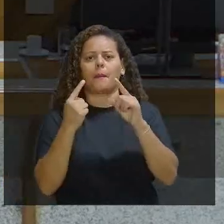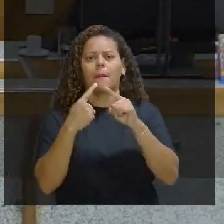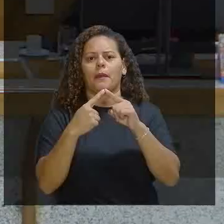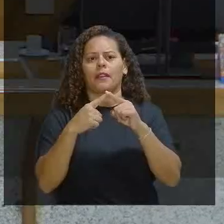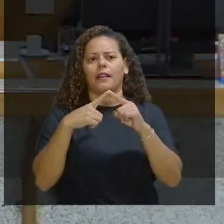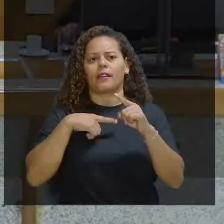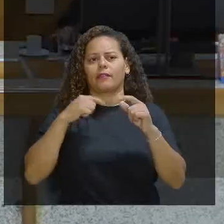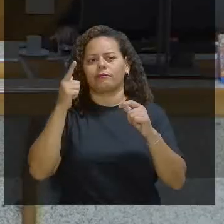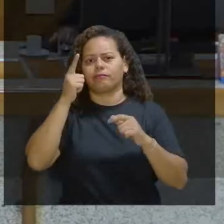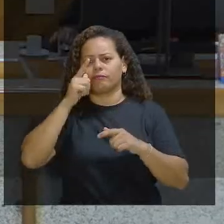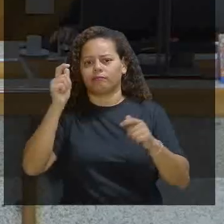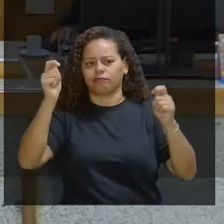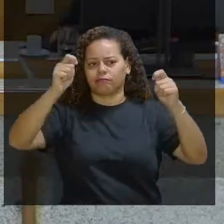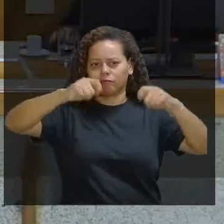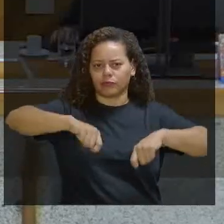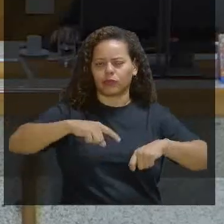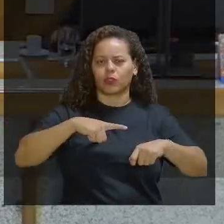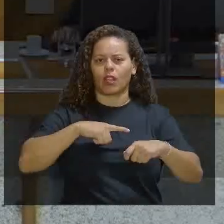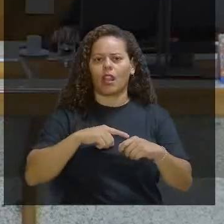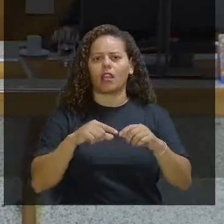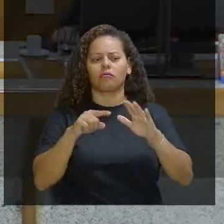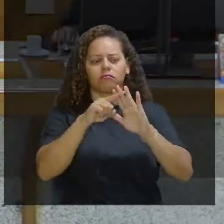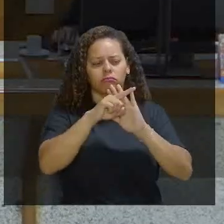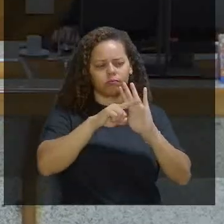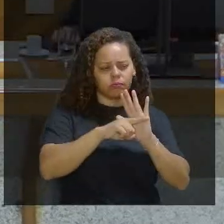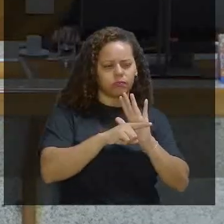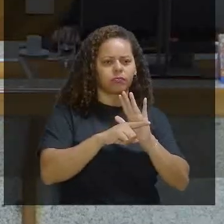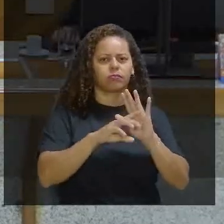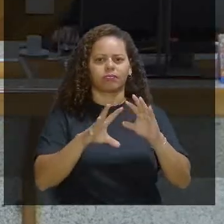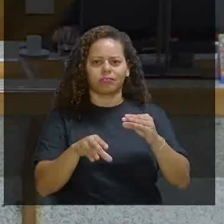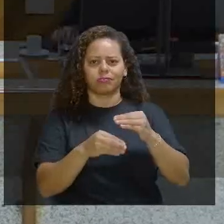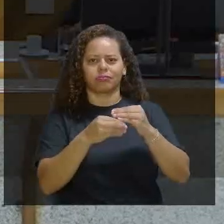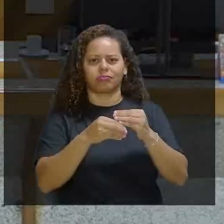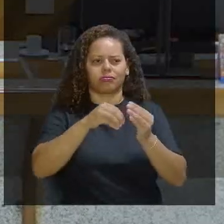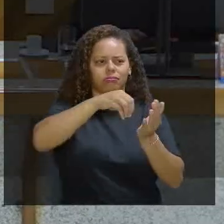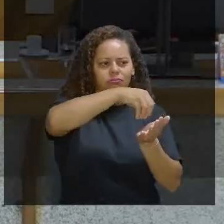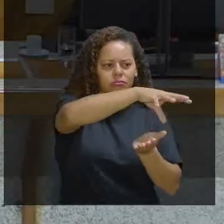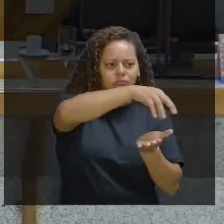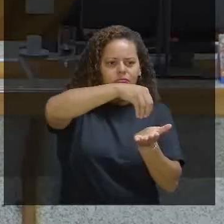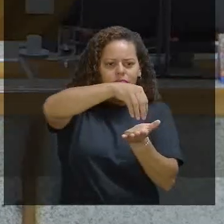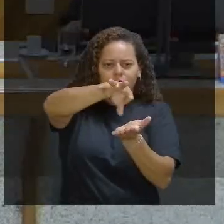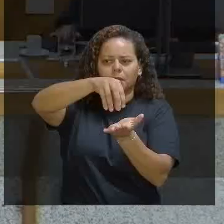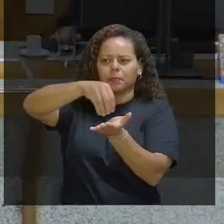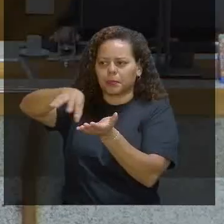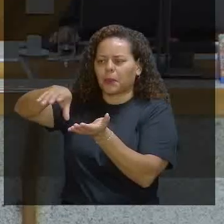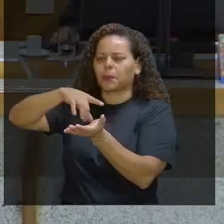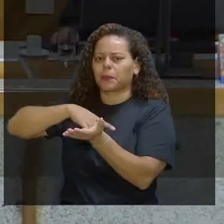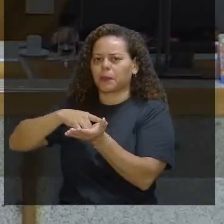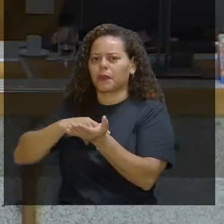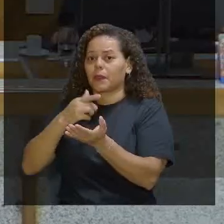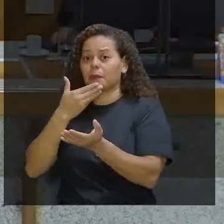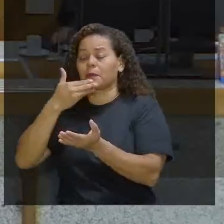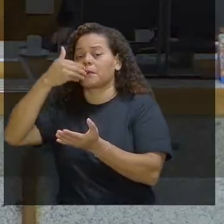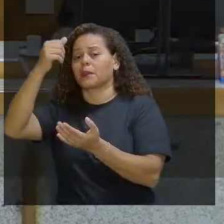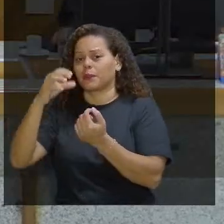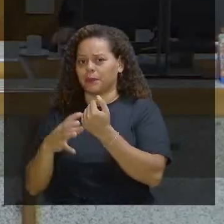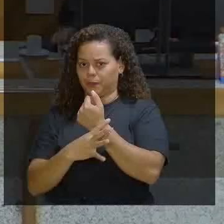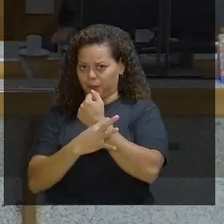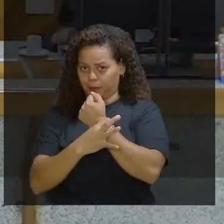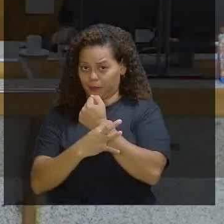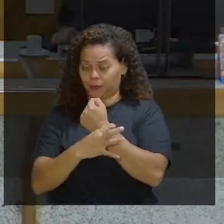possibilitar a ampliação desses núcleos, conferindo melhor distribuição dos processos de competência dos juízes eleitorais das garantias.